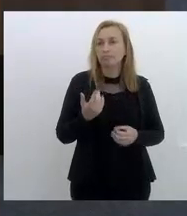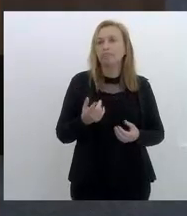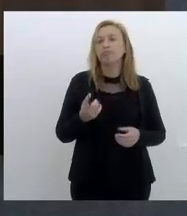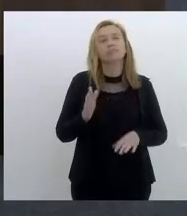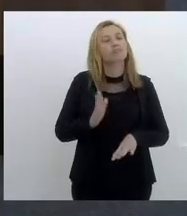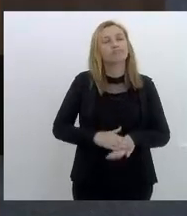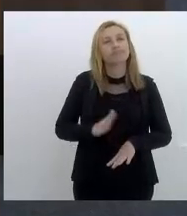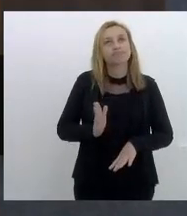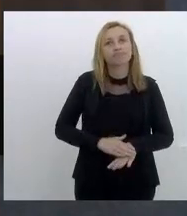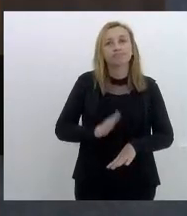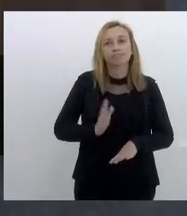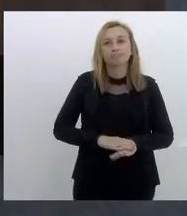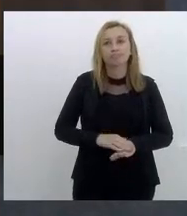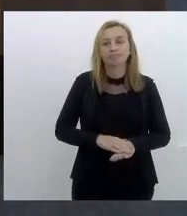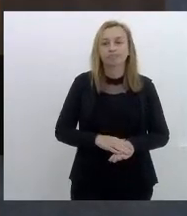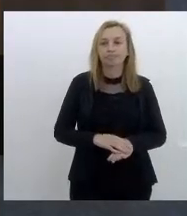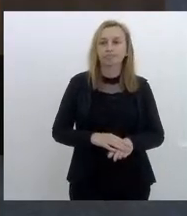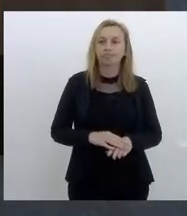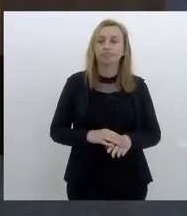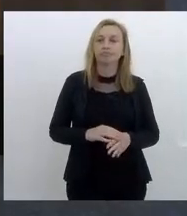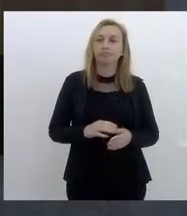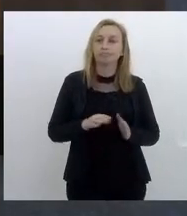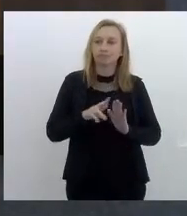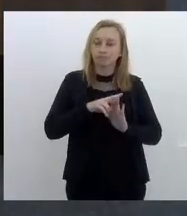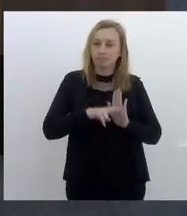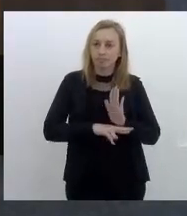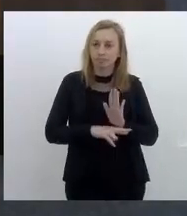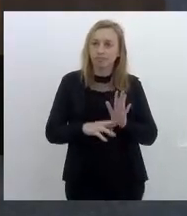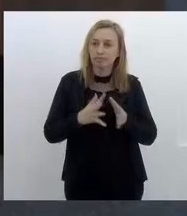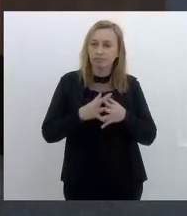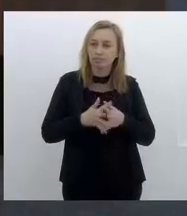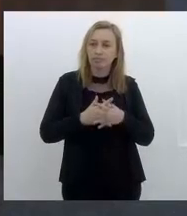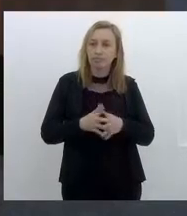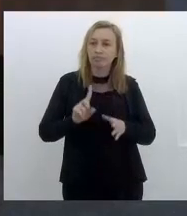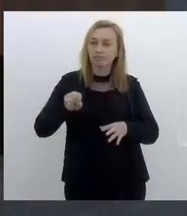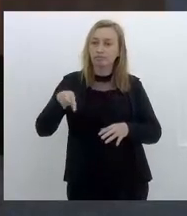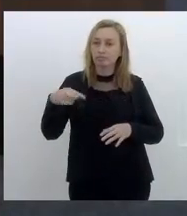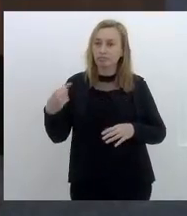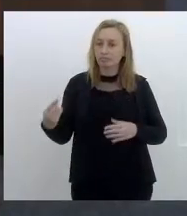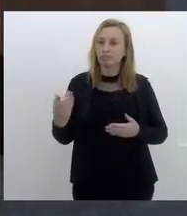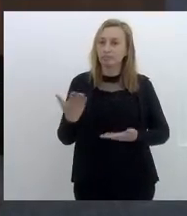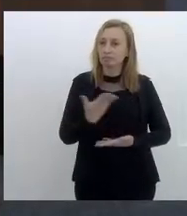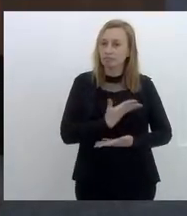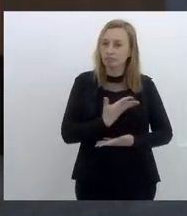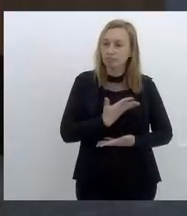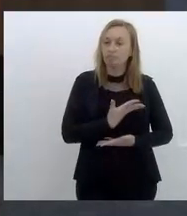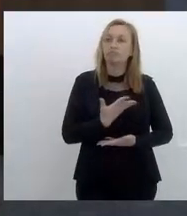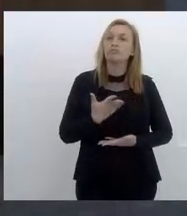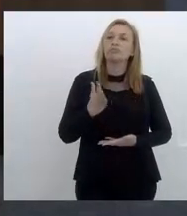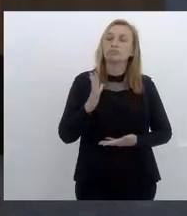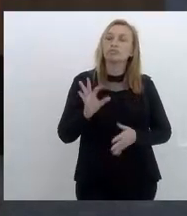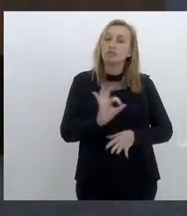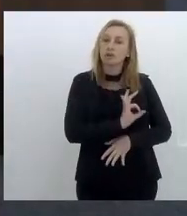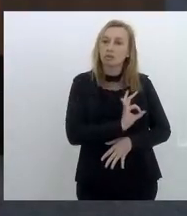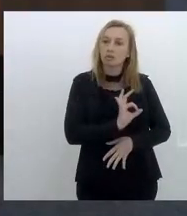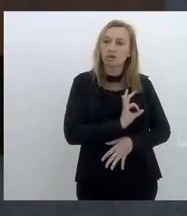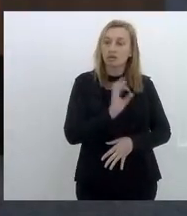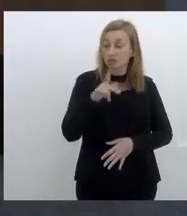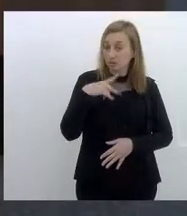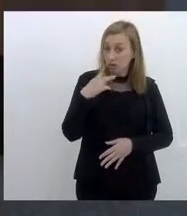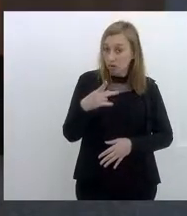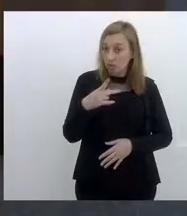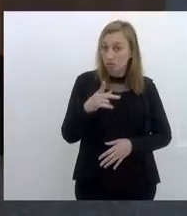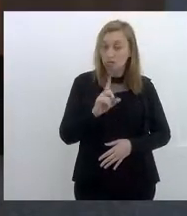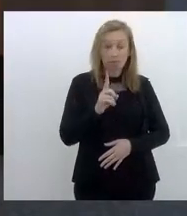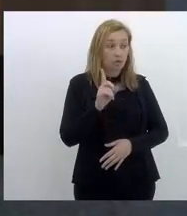cada vez mais uma expectativa de vida complicada e a um momento em que depois como companheiro da polícia falou não